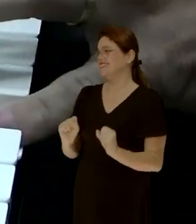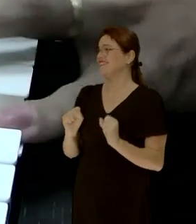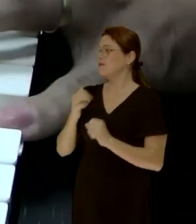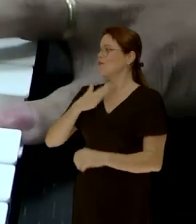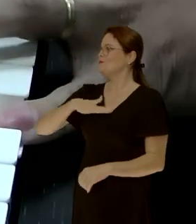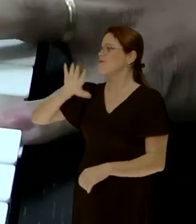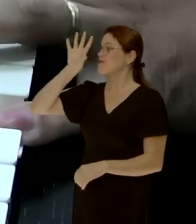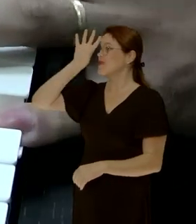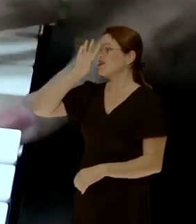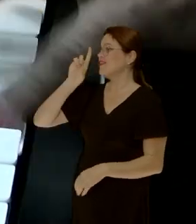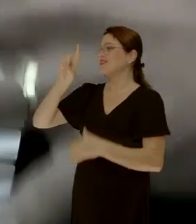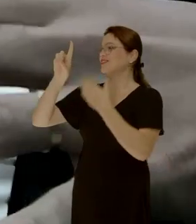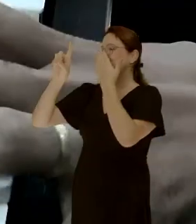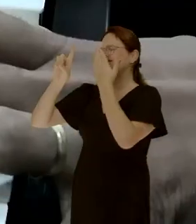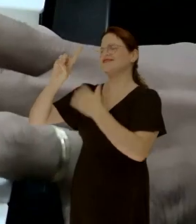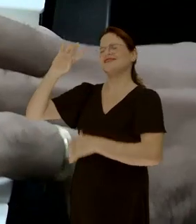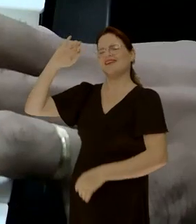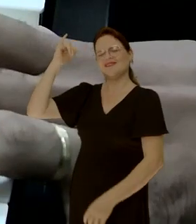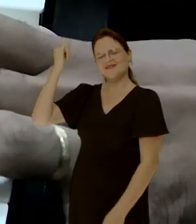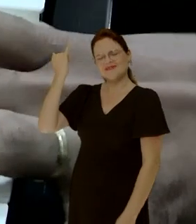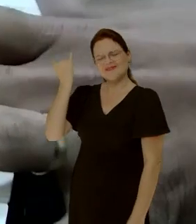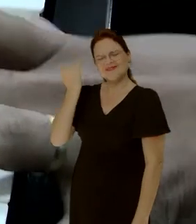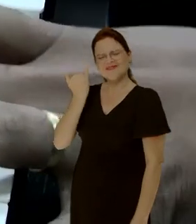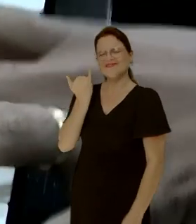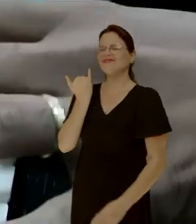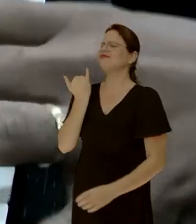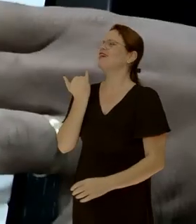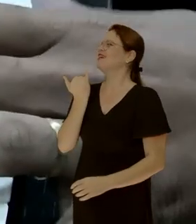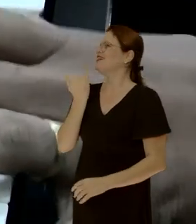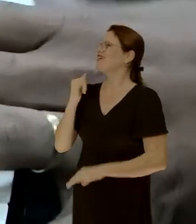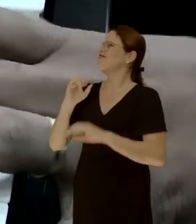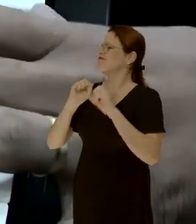altar. Fala, Deus,